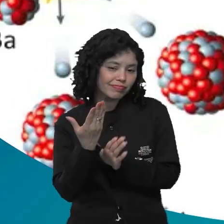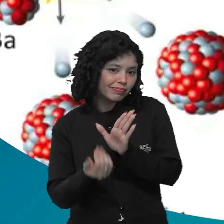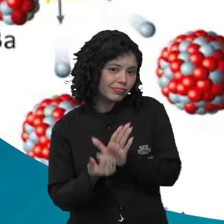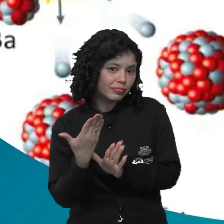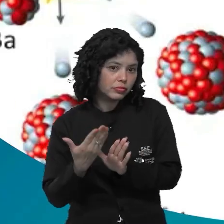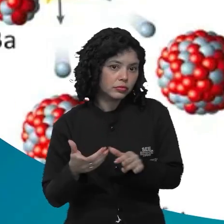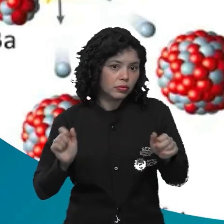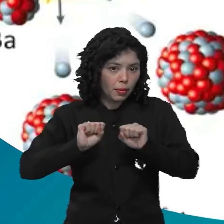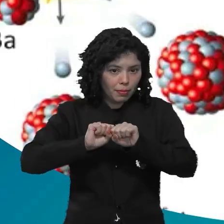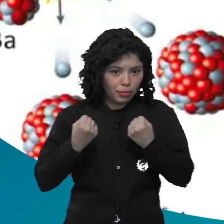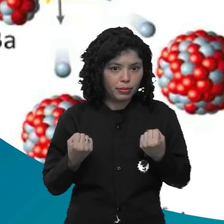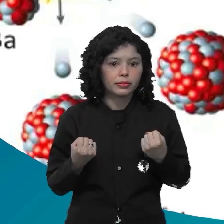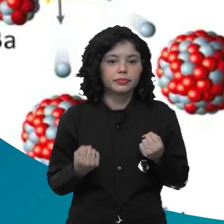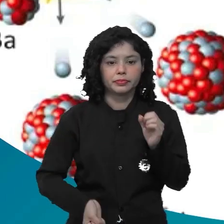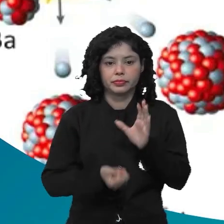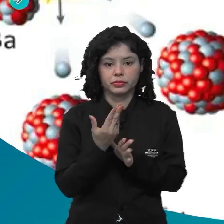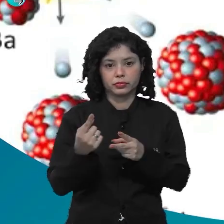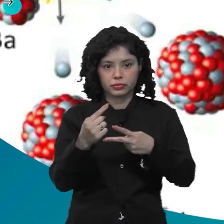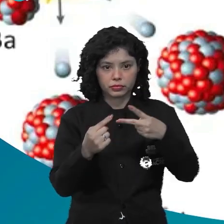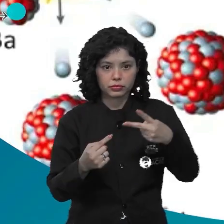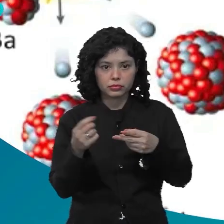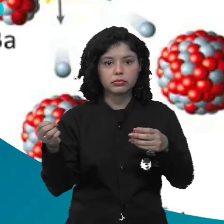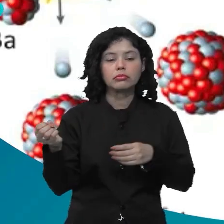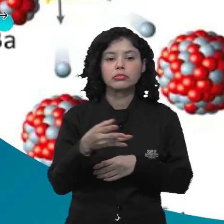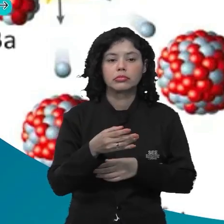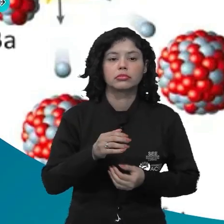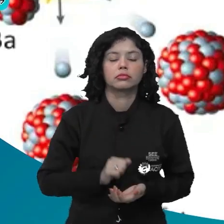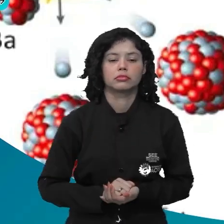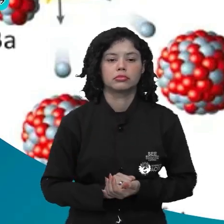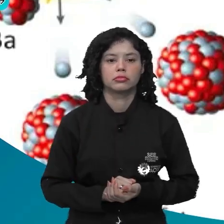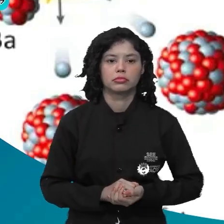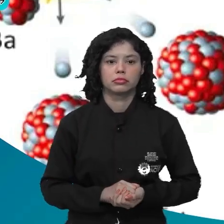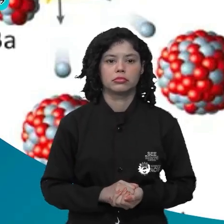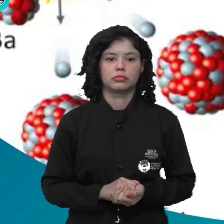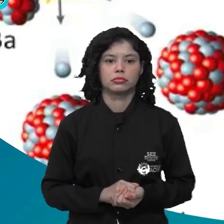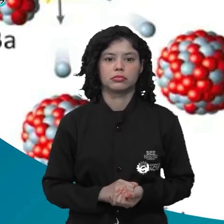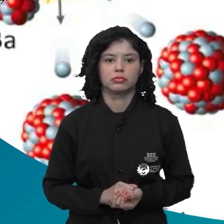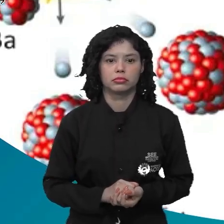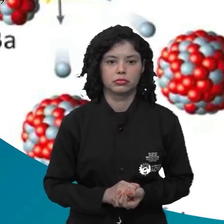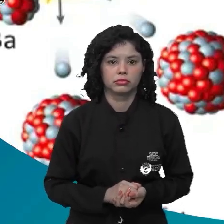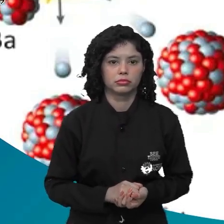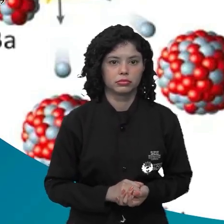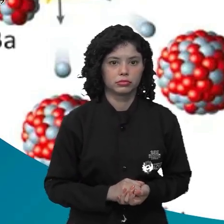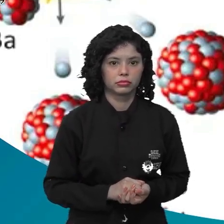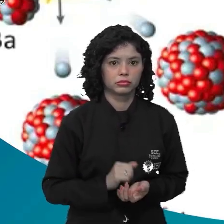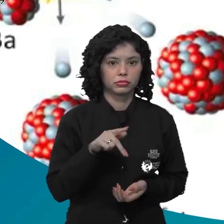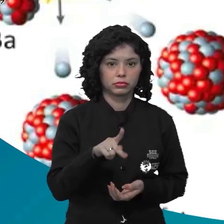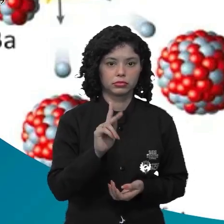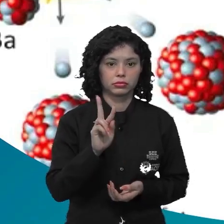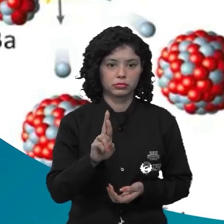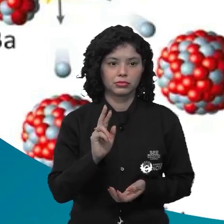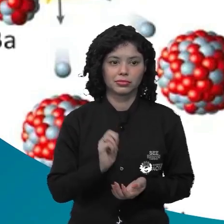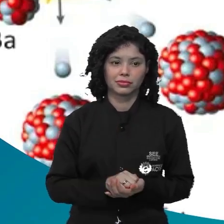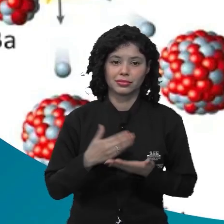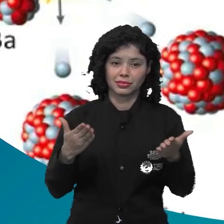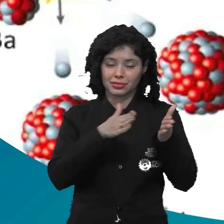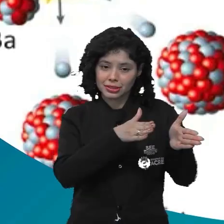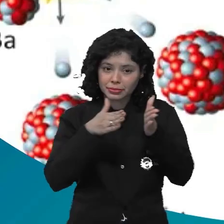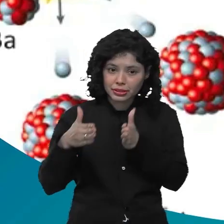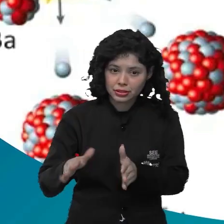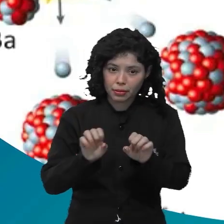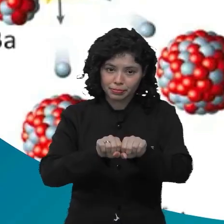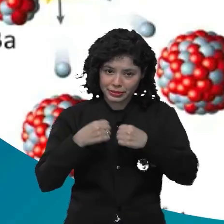se romper, né, criando 2 novos átomos, no caso aqui o bário e o criptônio. E aqui, a partir